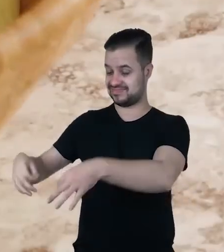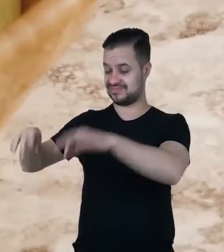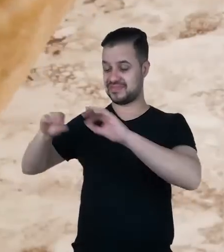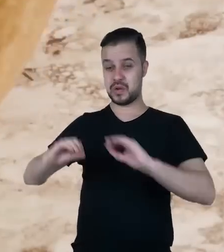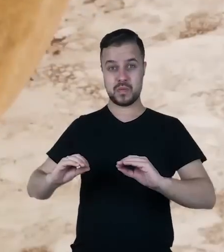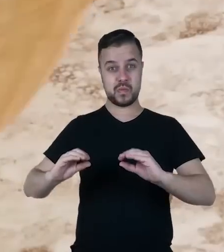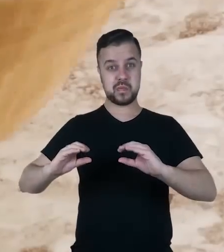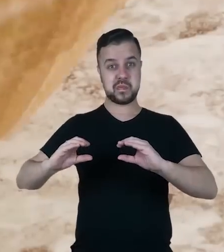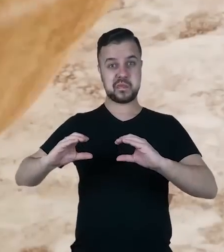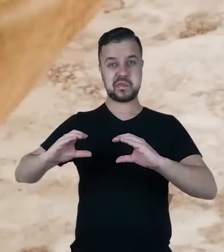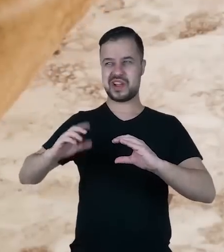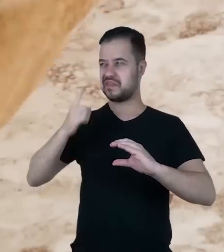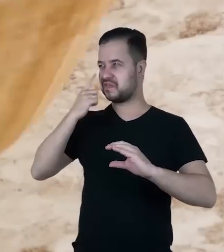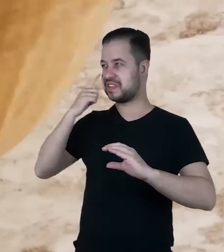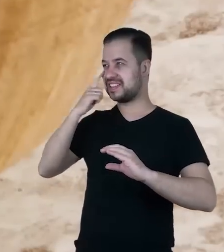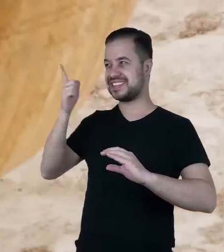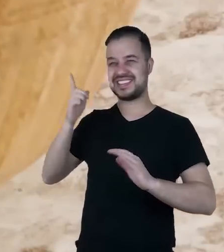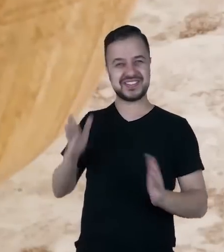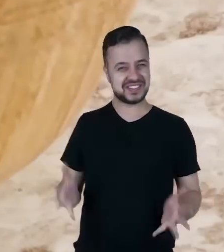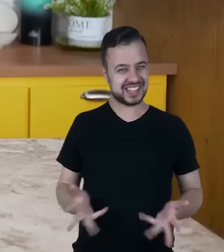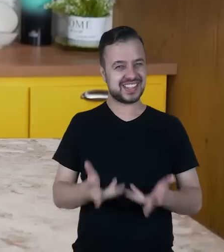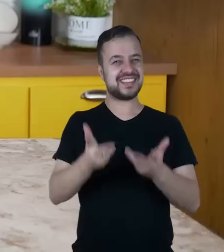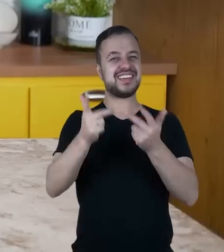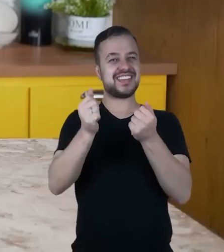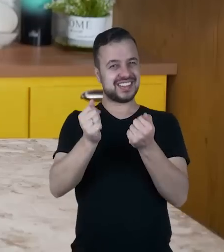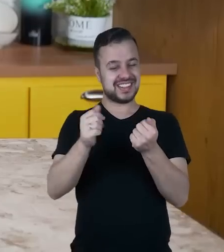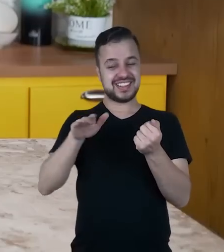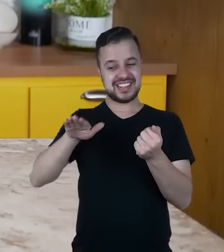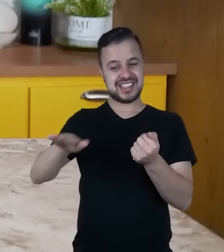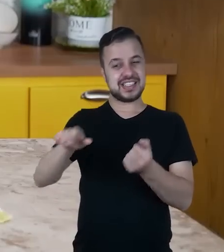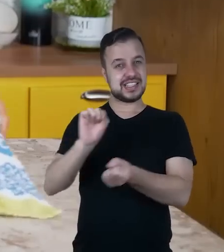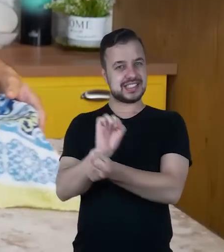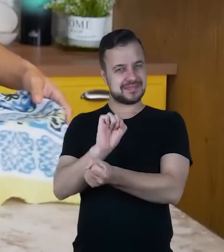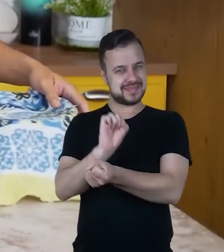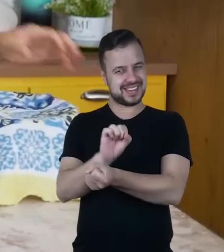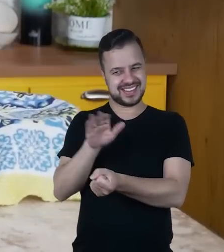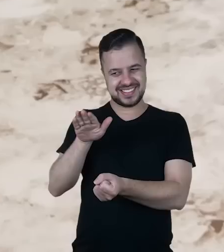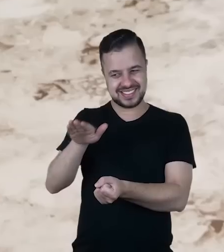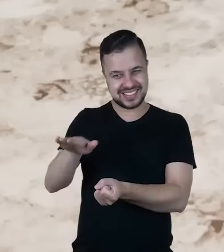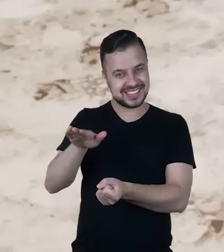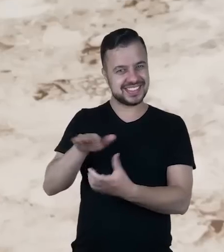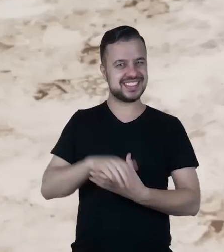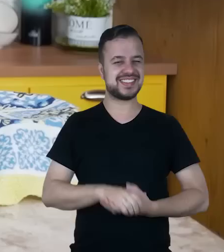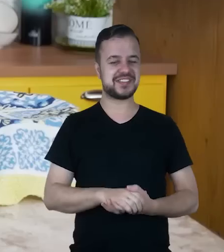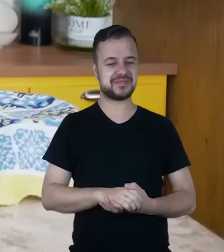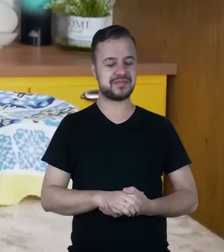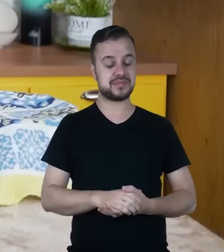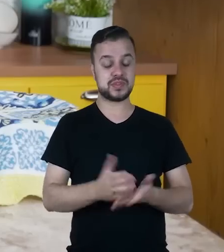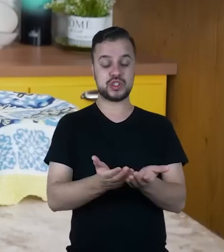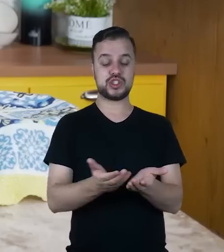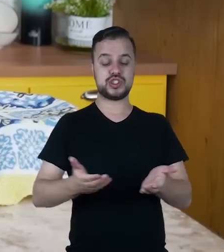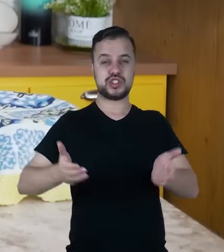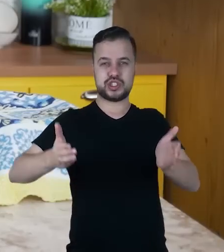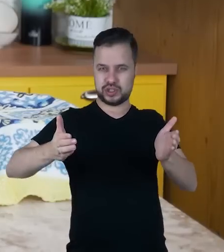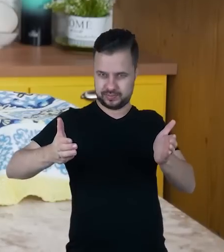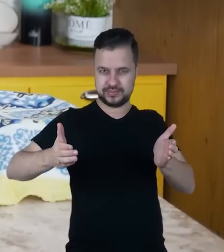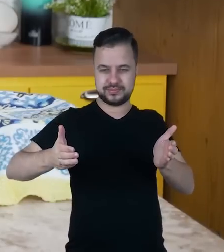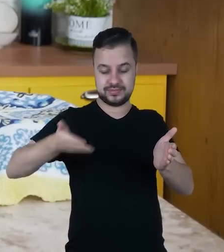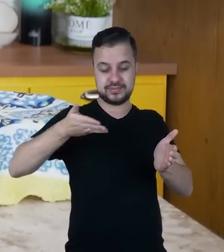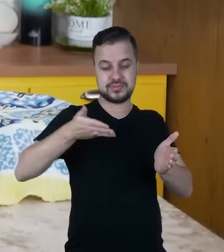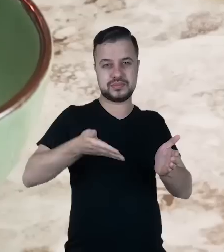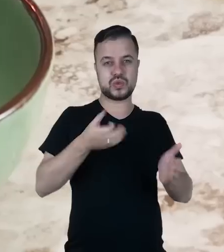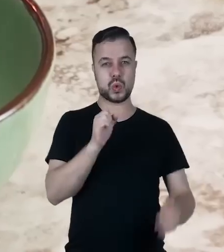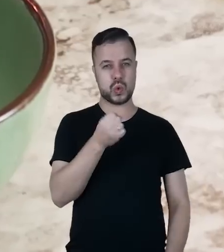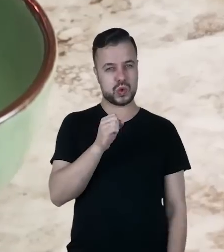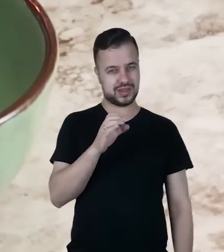já cresceu. Olha que maravilha. Que vamos reservar ela aqui no cantinho. E em uma tigela você vai